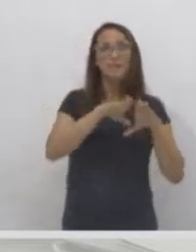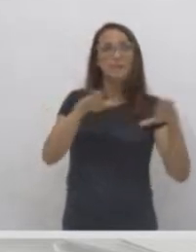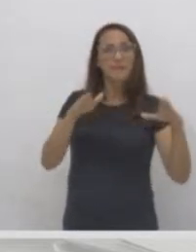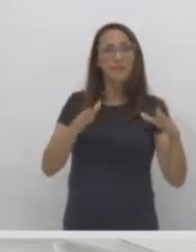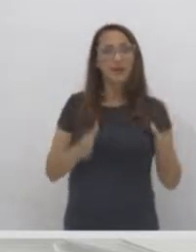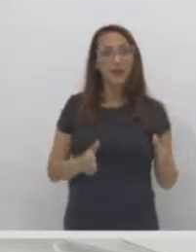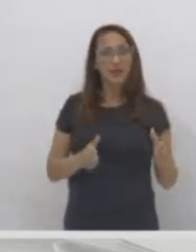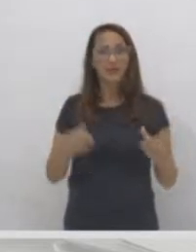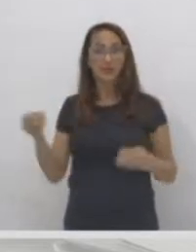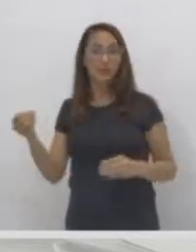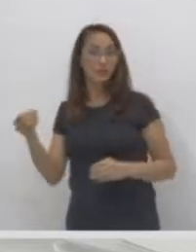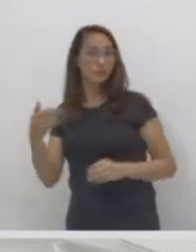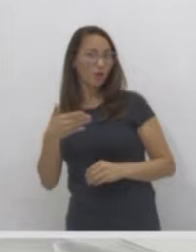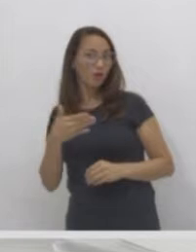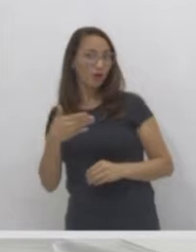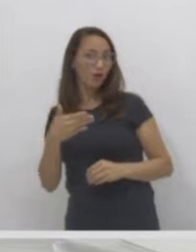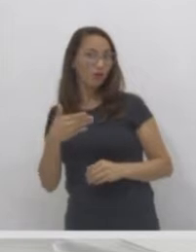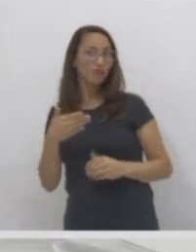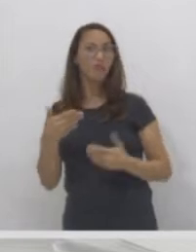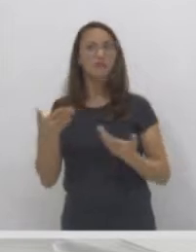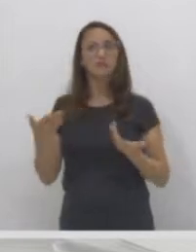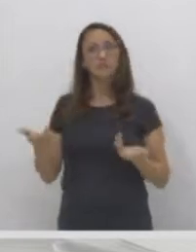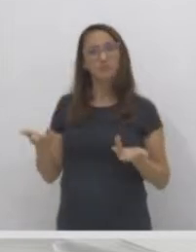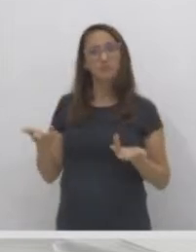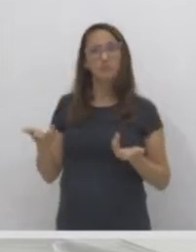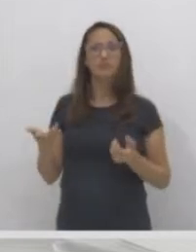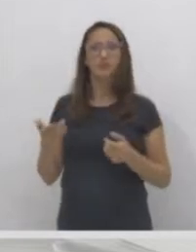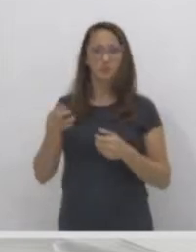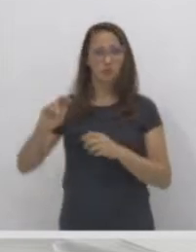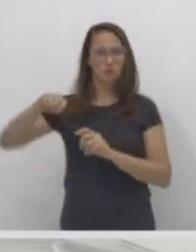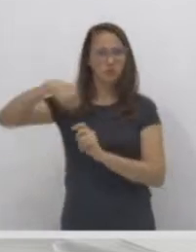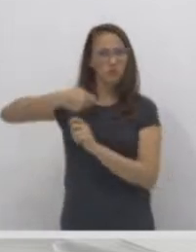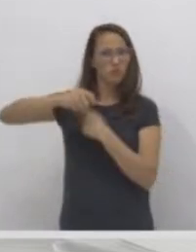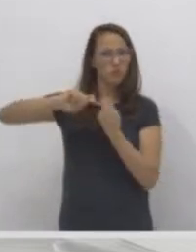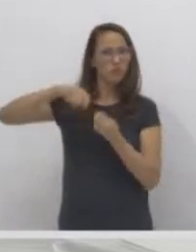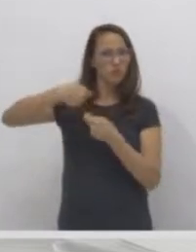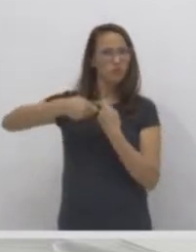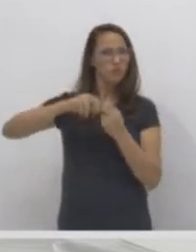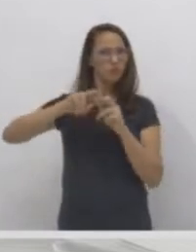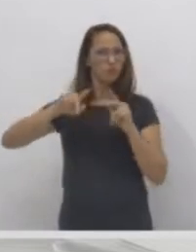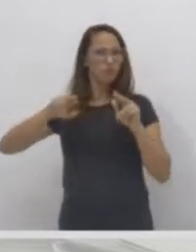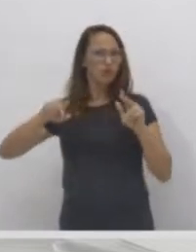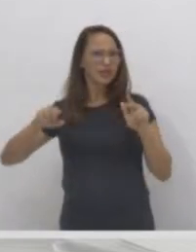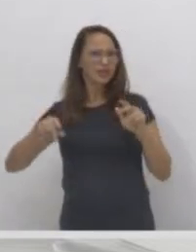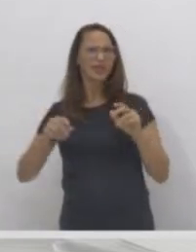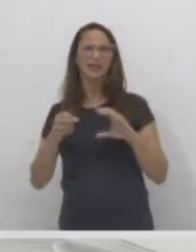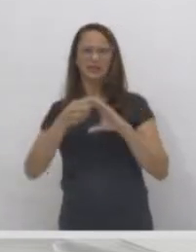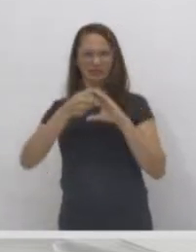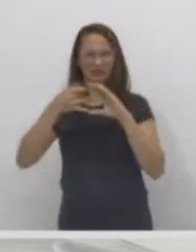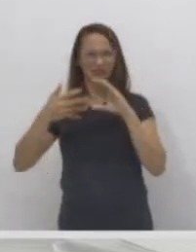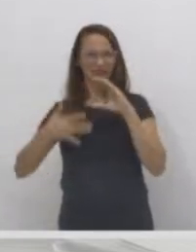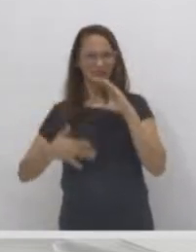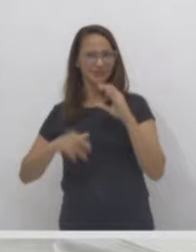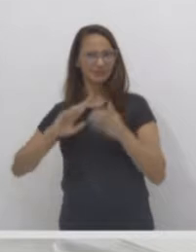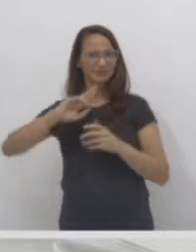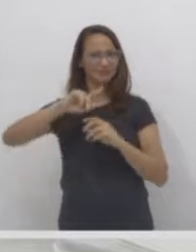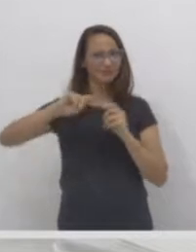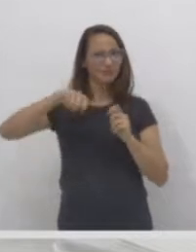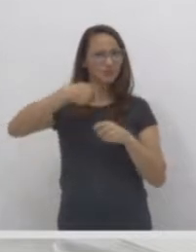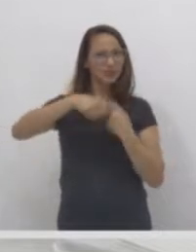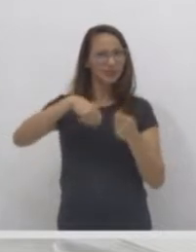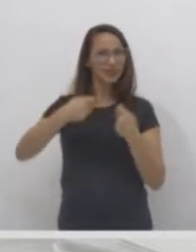Não importa, uma mesa de madeira, enfim, qualidade. Nós estamos praticando com o que nós temos em casa. Em casa, tem